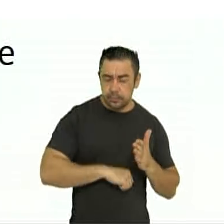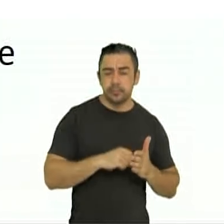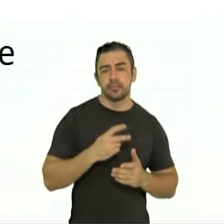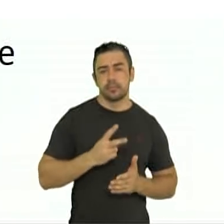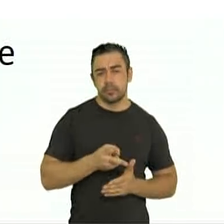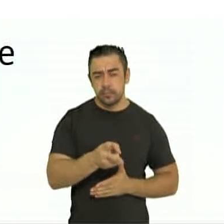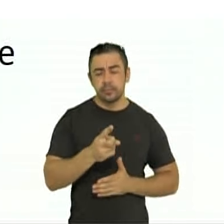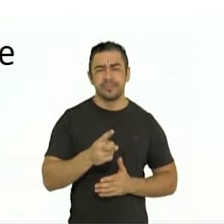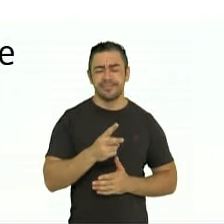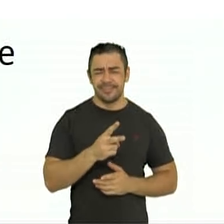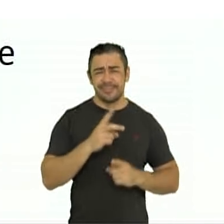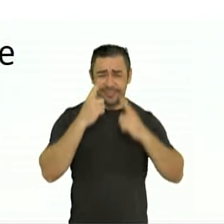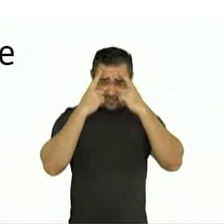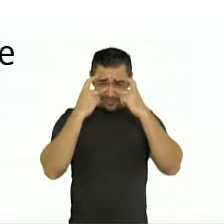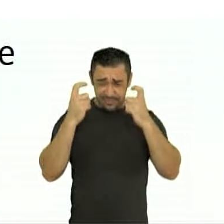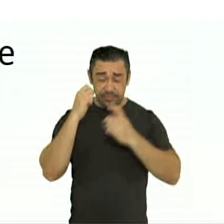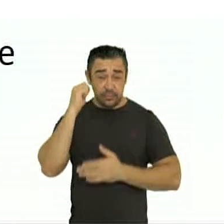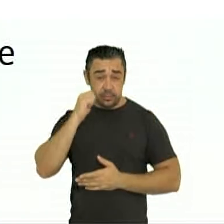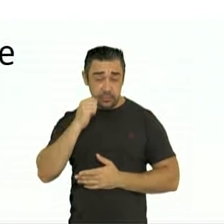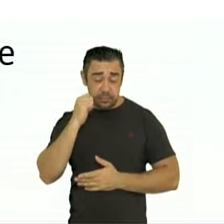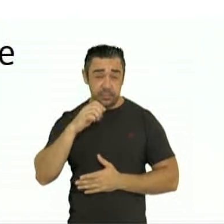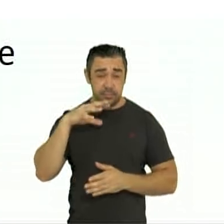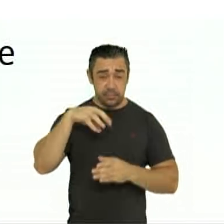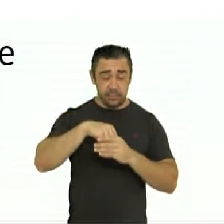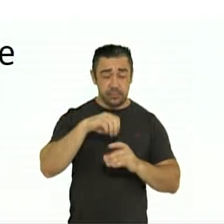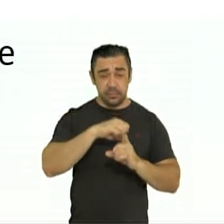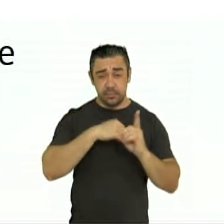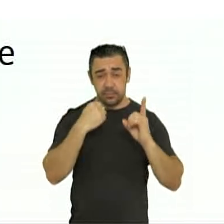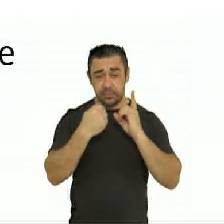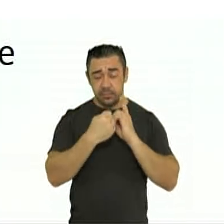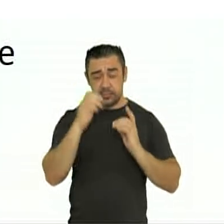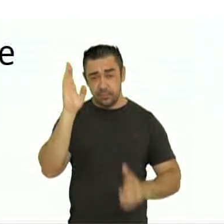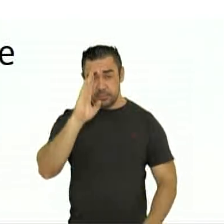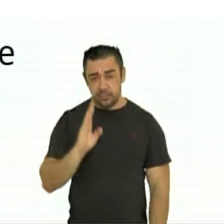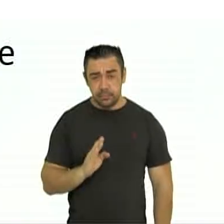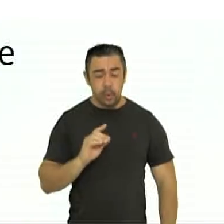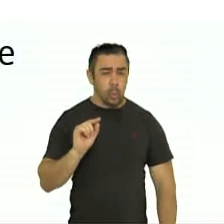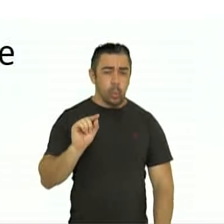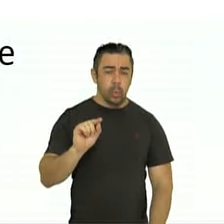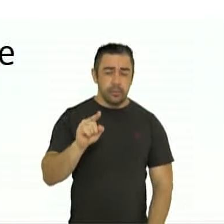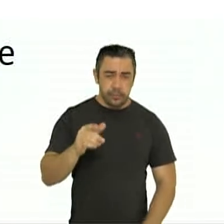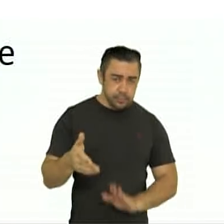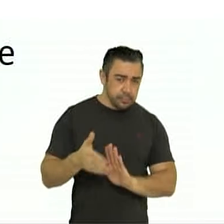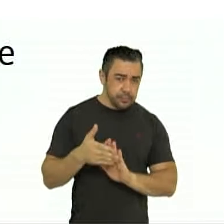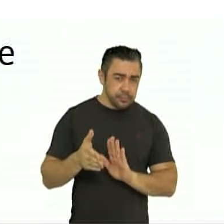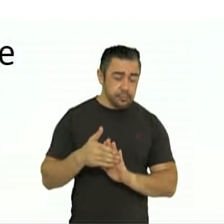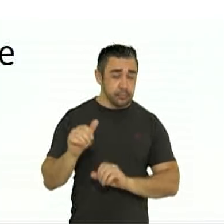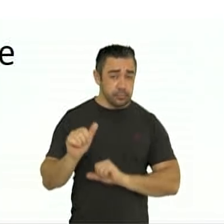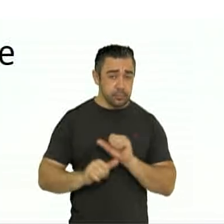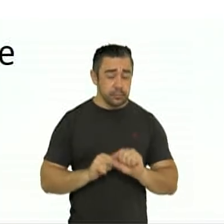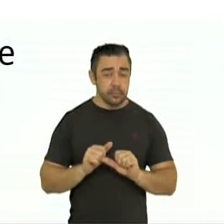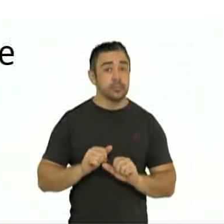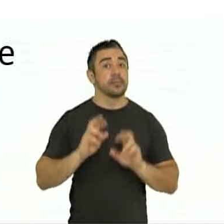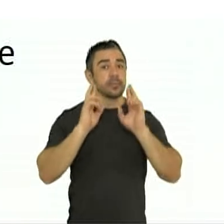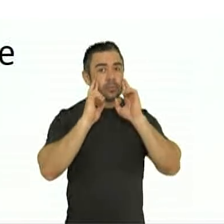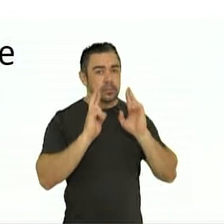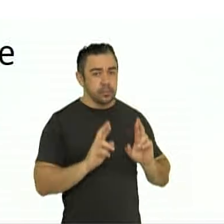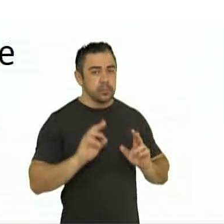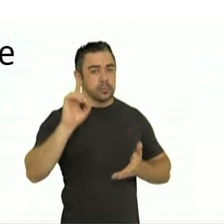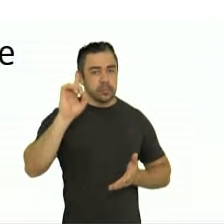contra a mulher na sociedade brasileira, apresentando proposta de intervenção que respeite os direitos